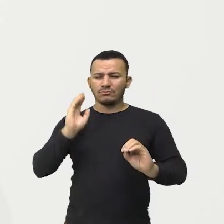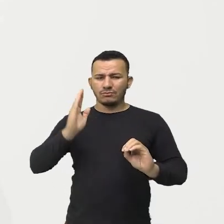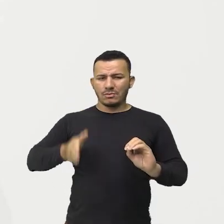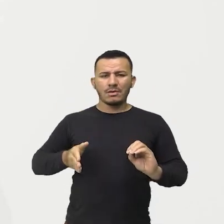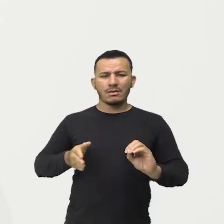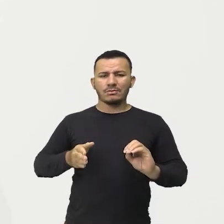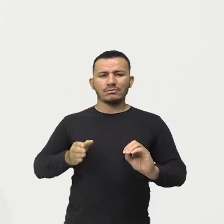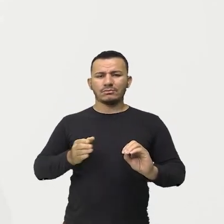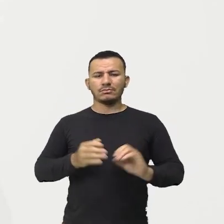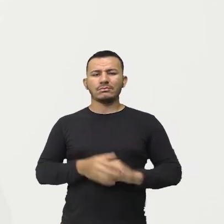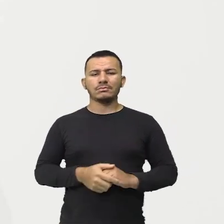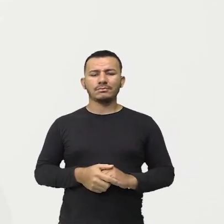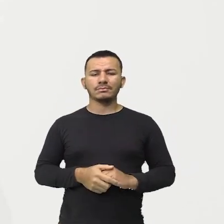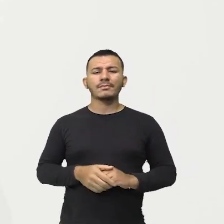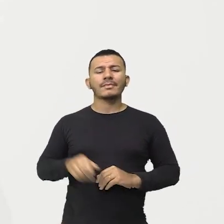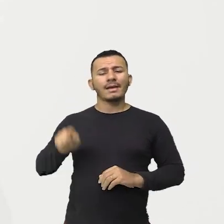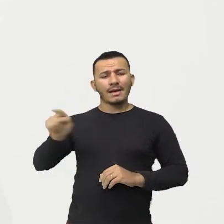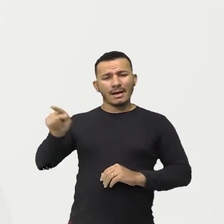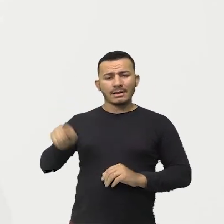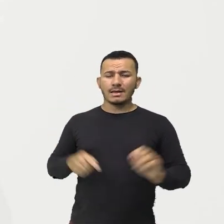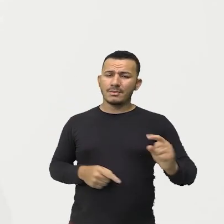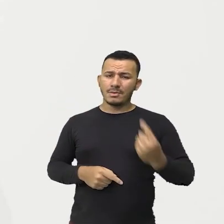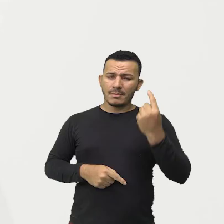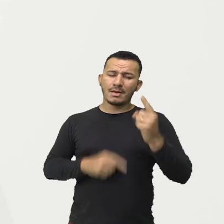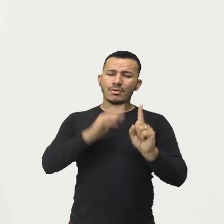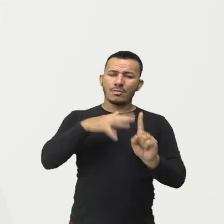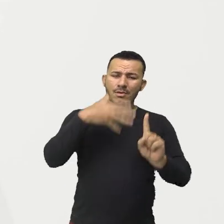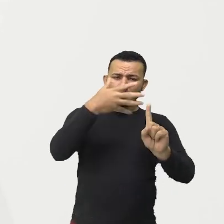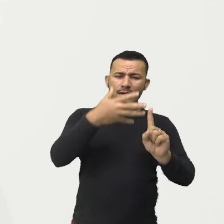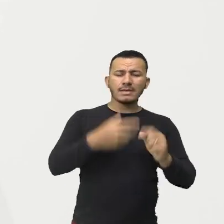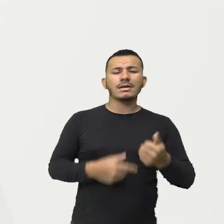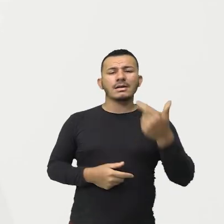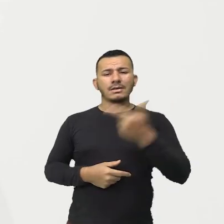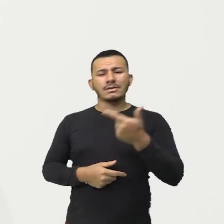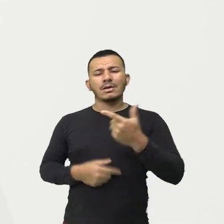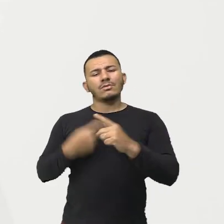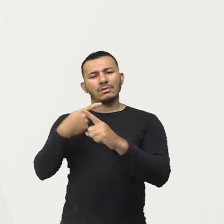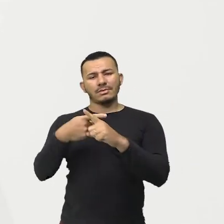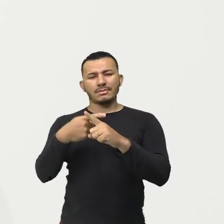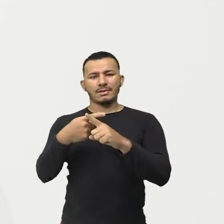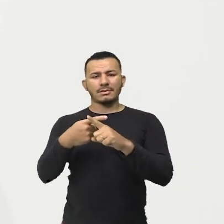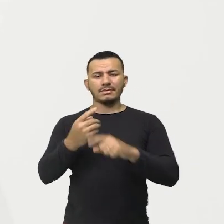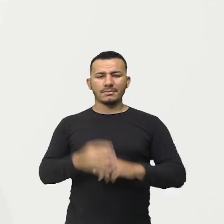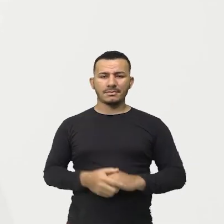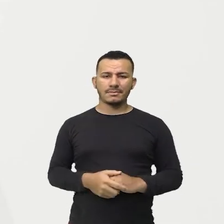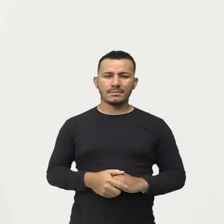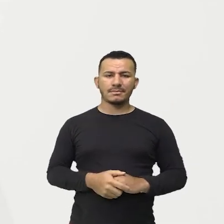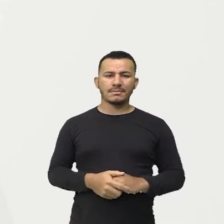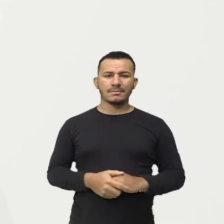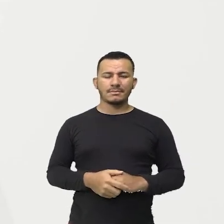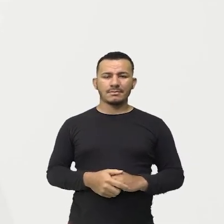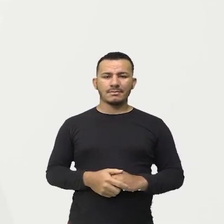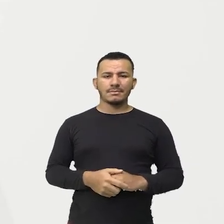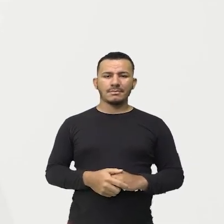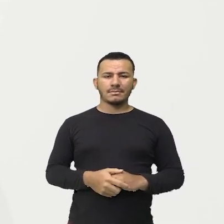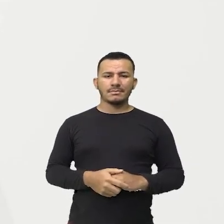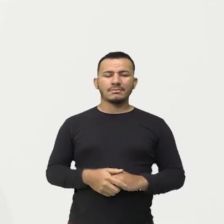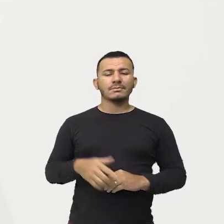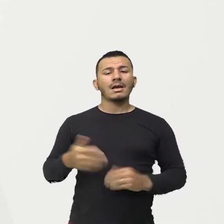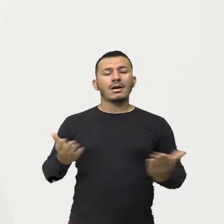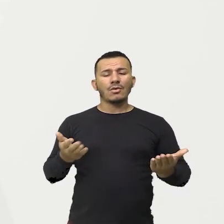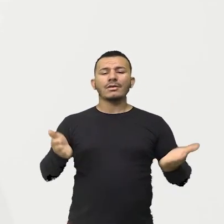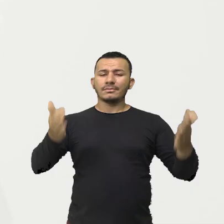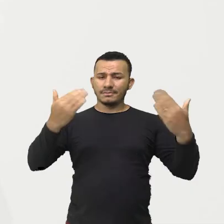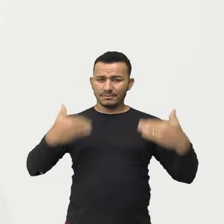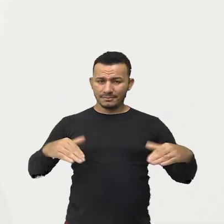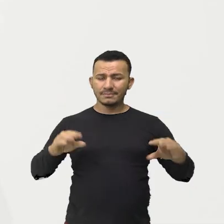né? Então, nesse caso, resolve primeiro a potenciação, depois a multiplicação, tá legal? Então, vem comigo aqui porque